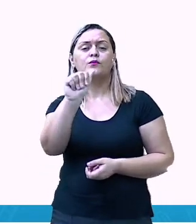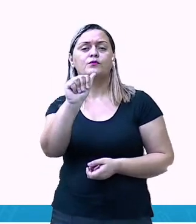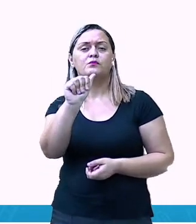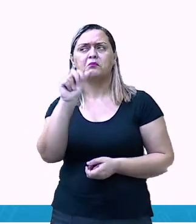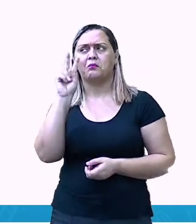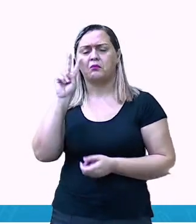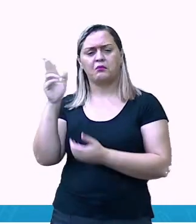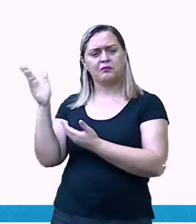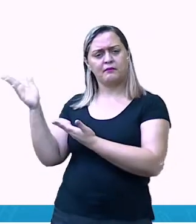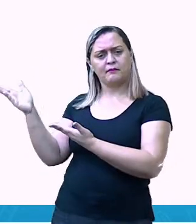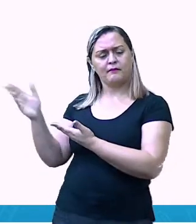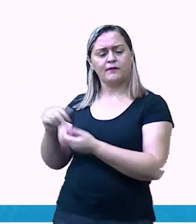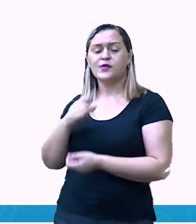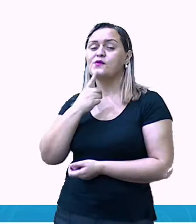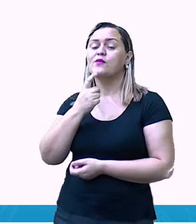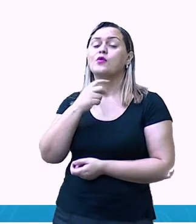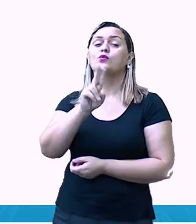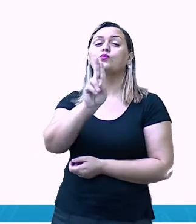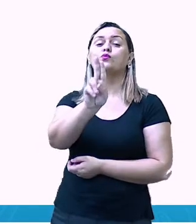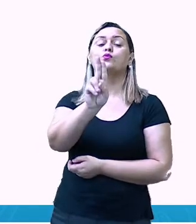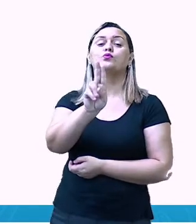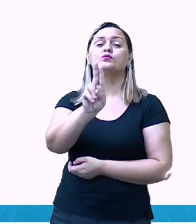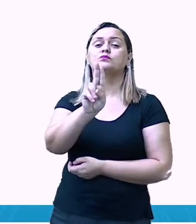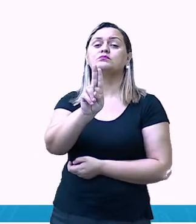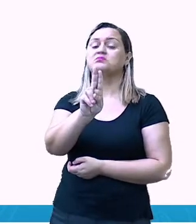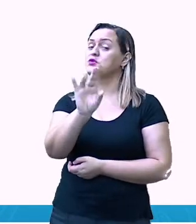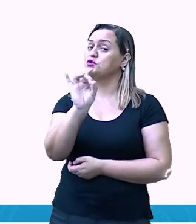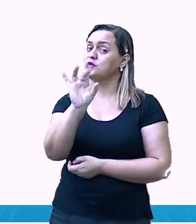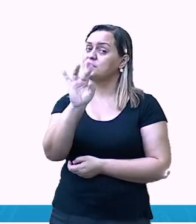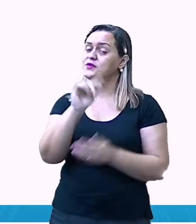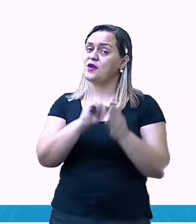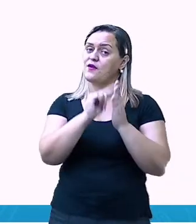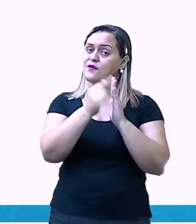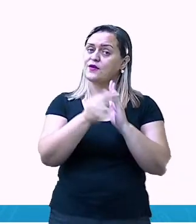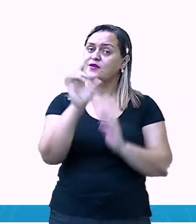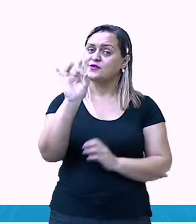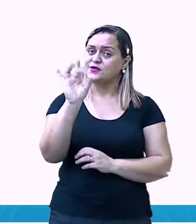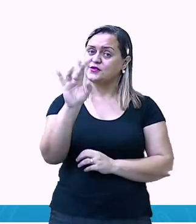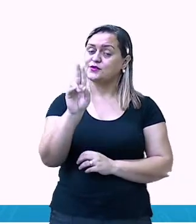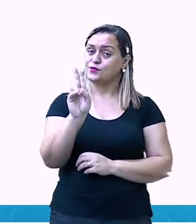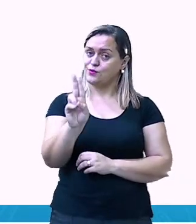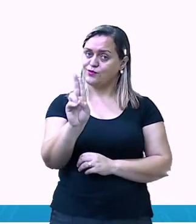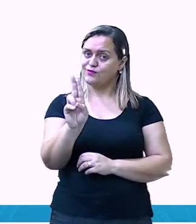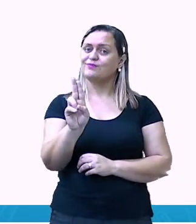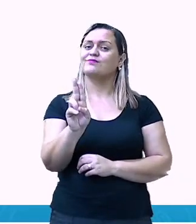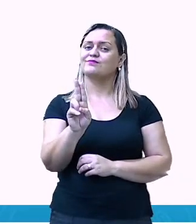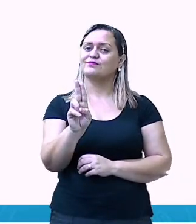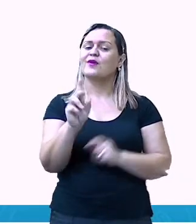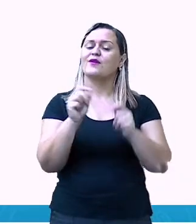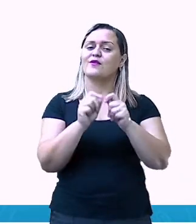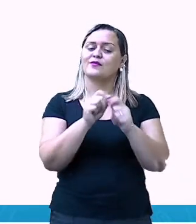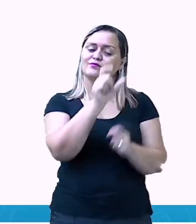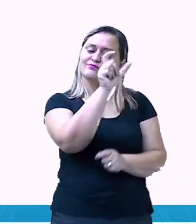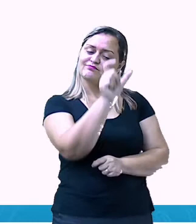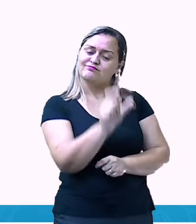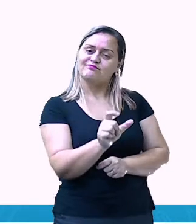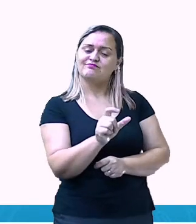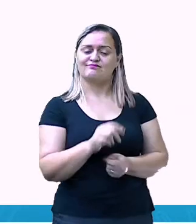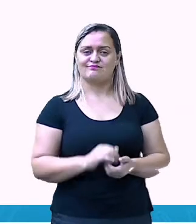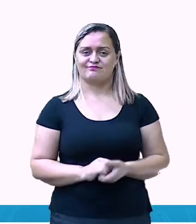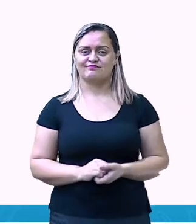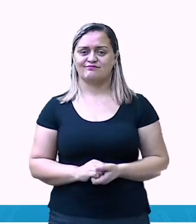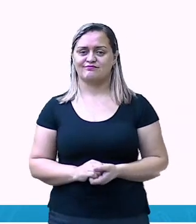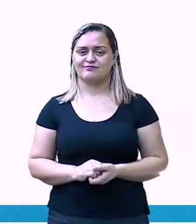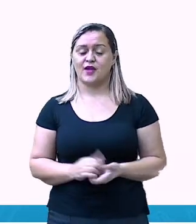Uva. Tem uma vogal sozinha formando uma sílaba. Agora a gente encontra, olha só, consoante e